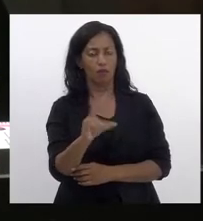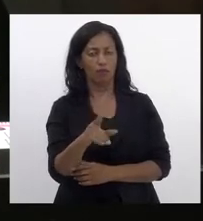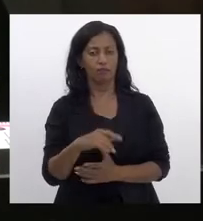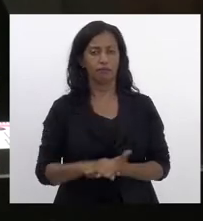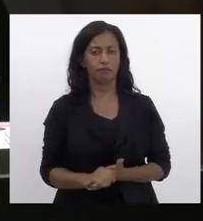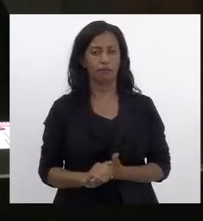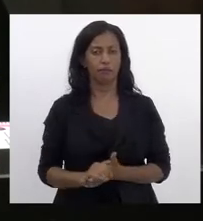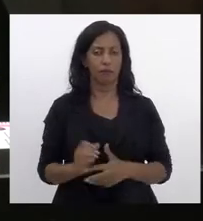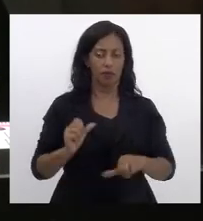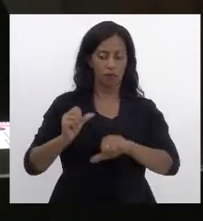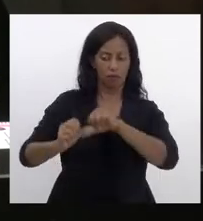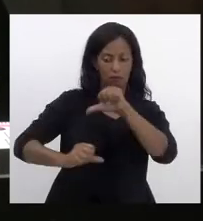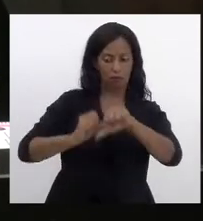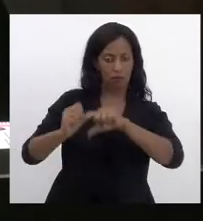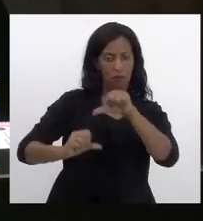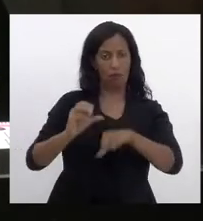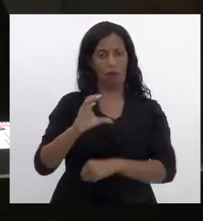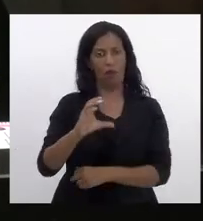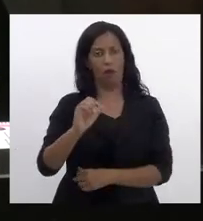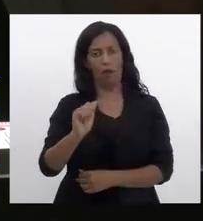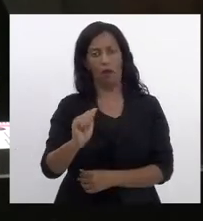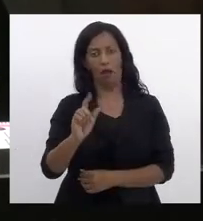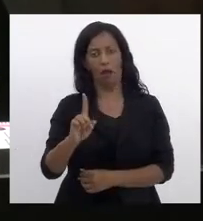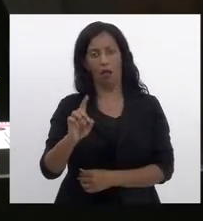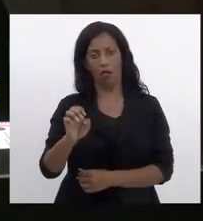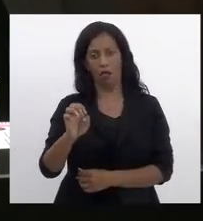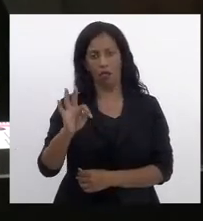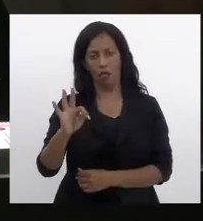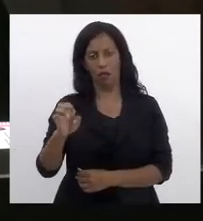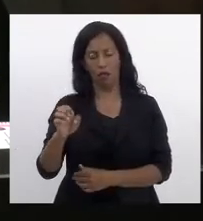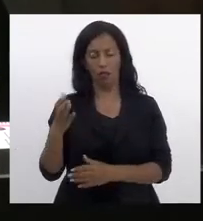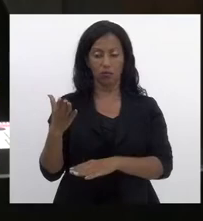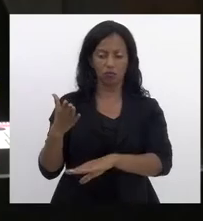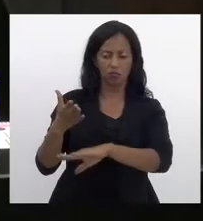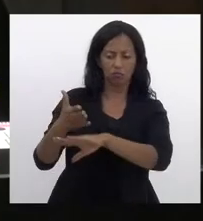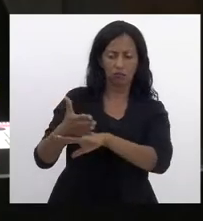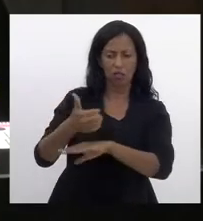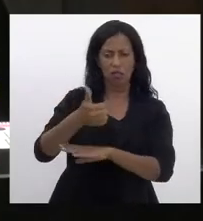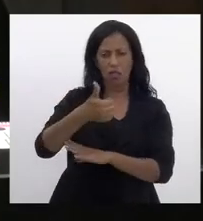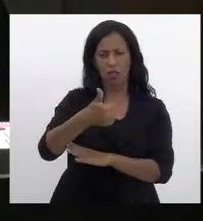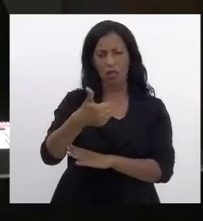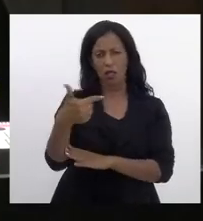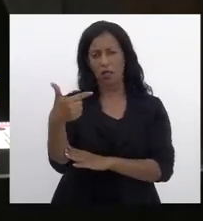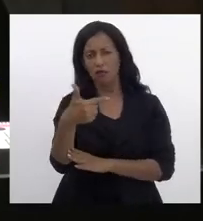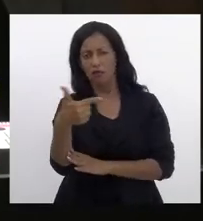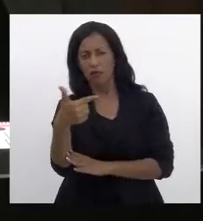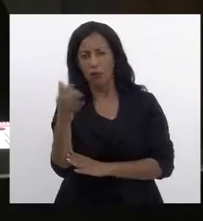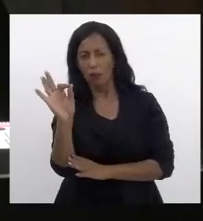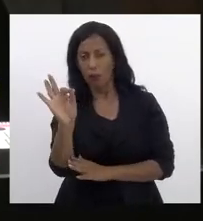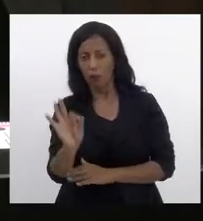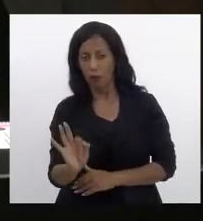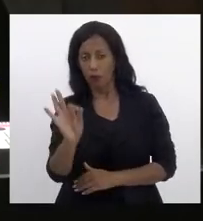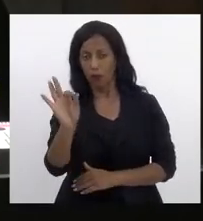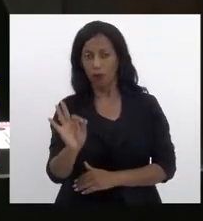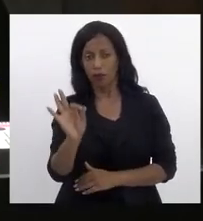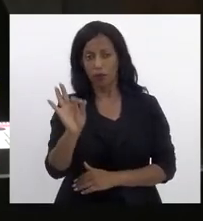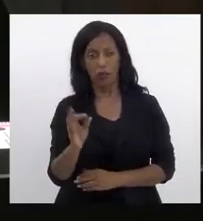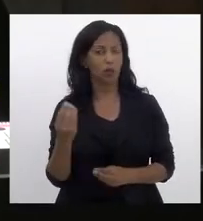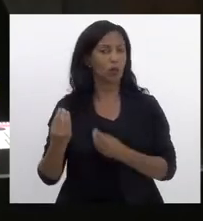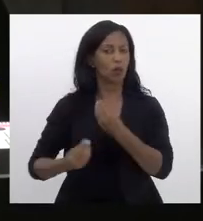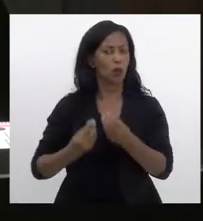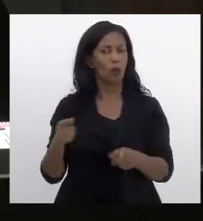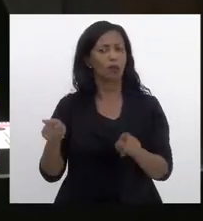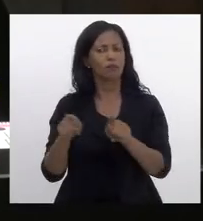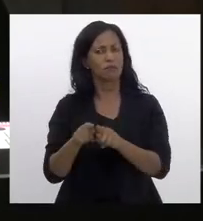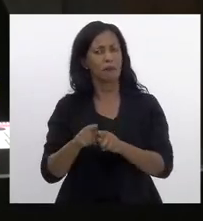para ser cadete, e ali ele já entra com 122%, como também o